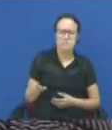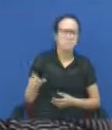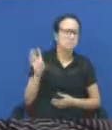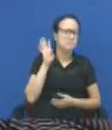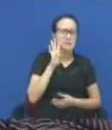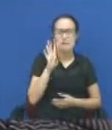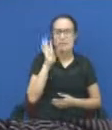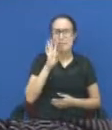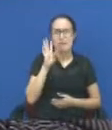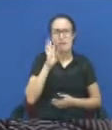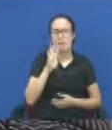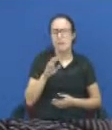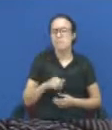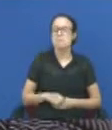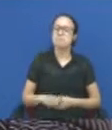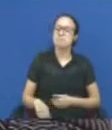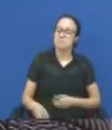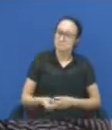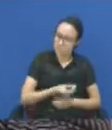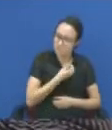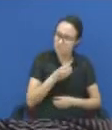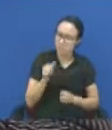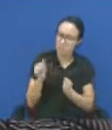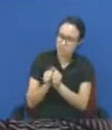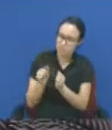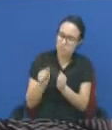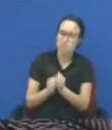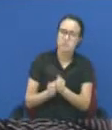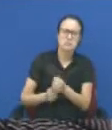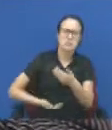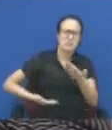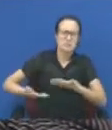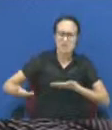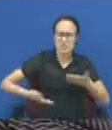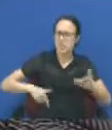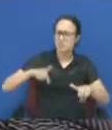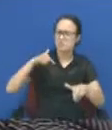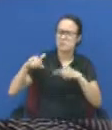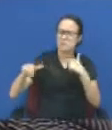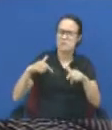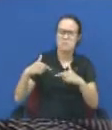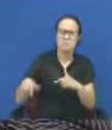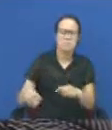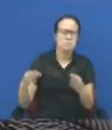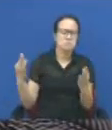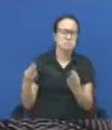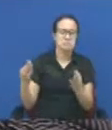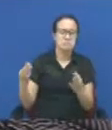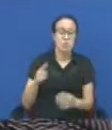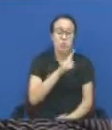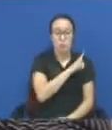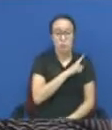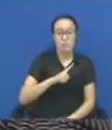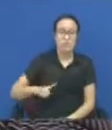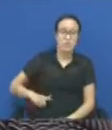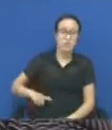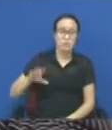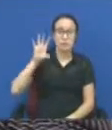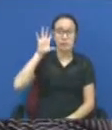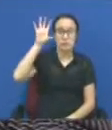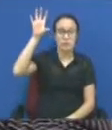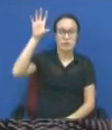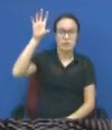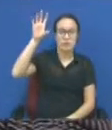irreparável à nossa nação brasileira. Eduardo, governador 2 vezes do estado do Pernambuco, ministro